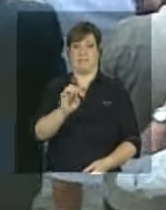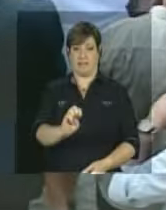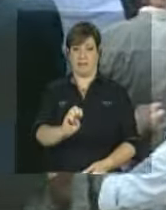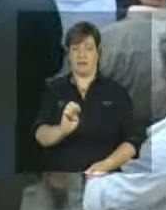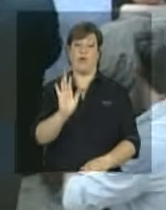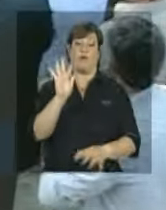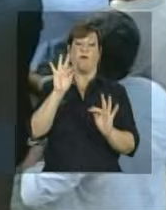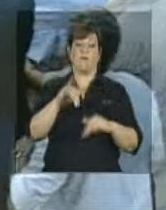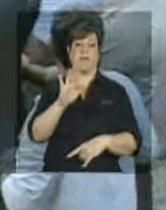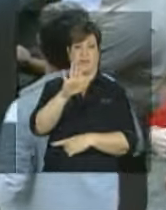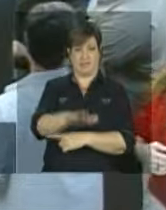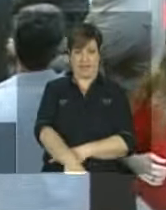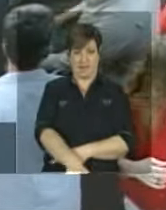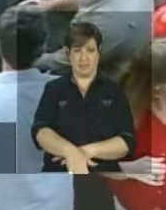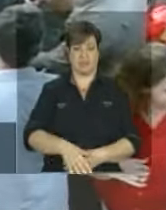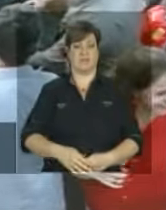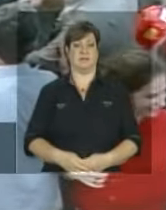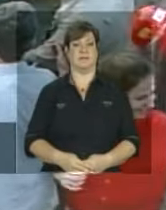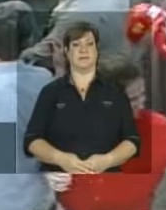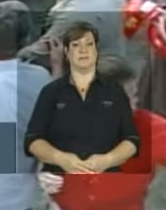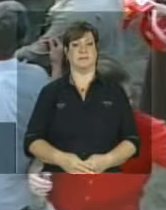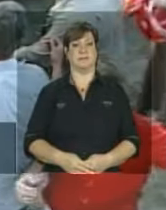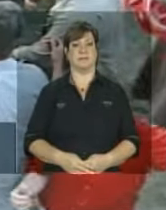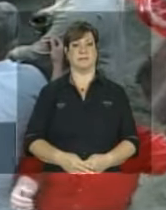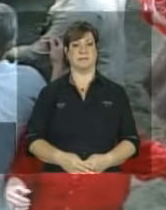no final da tarde.